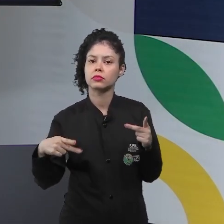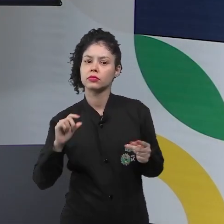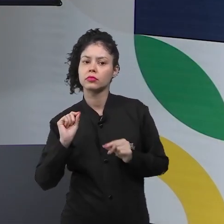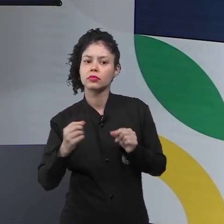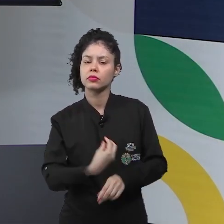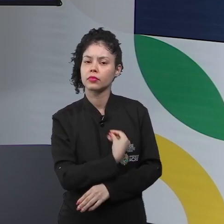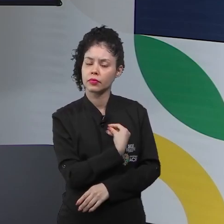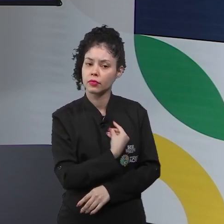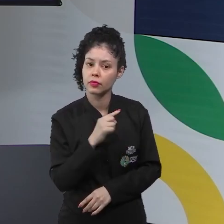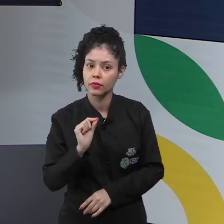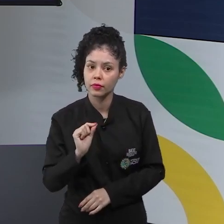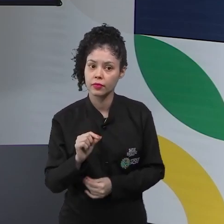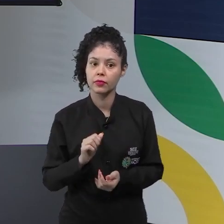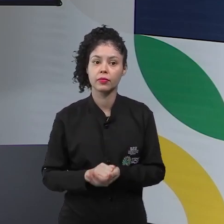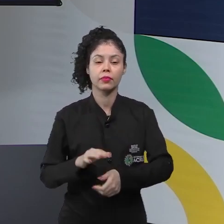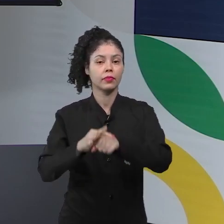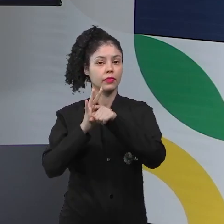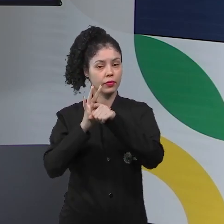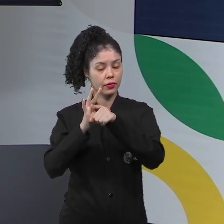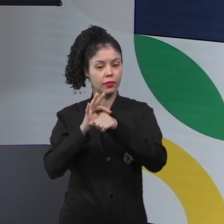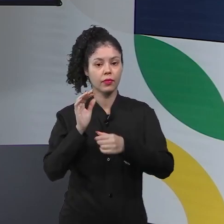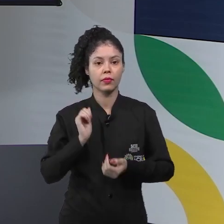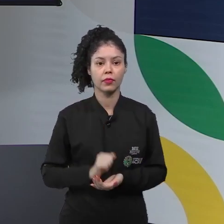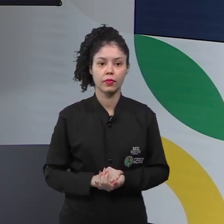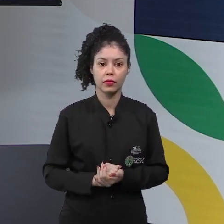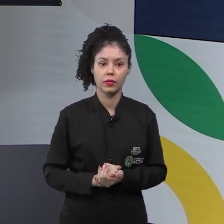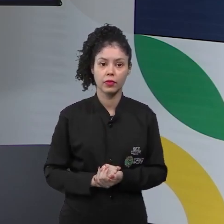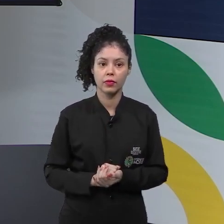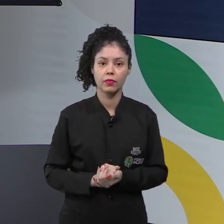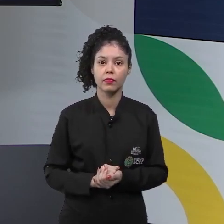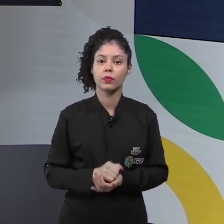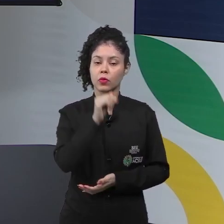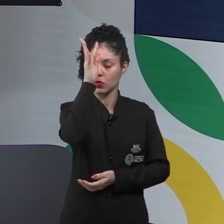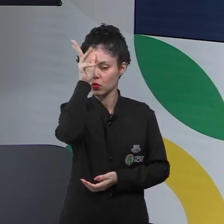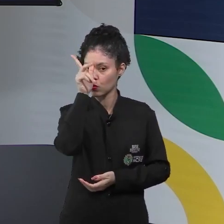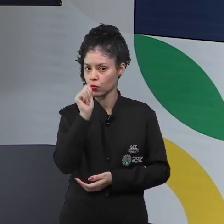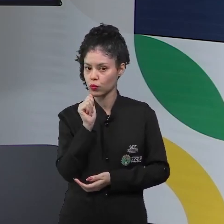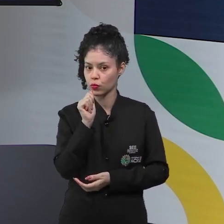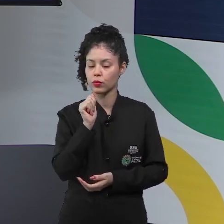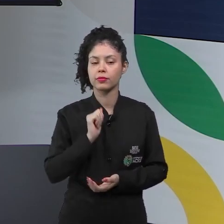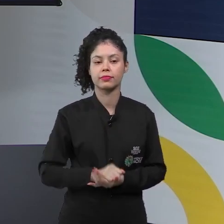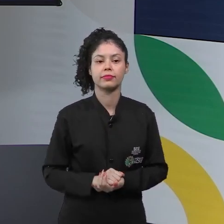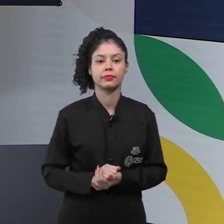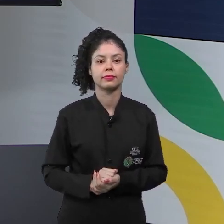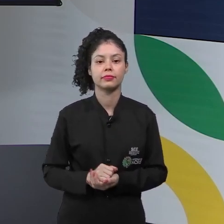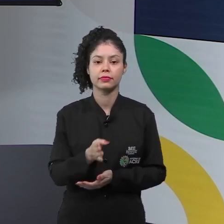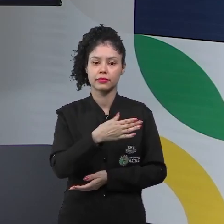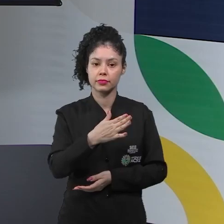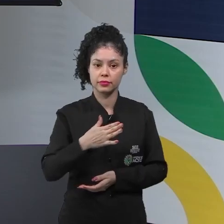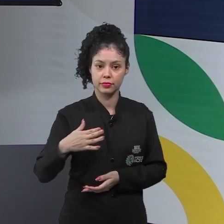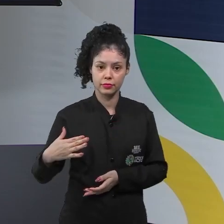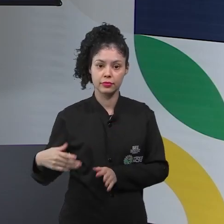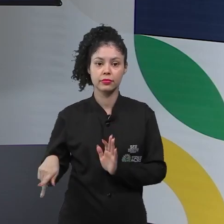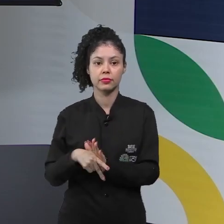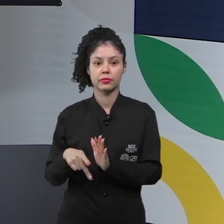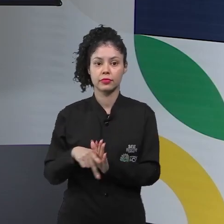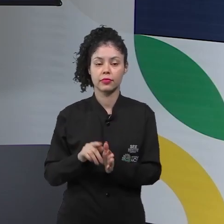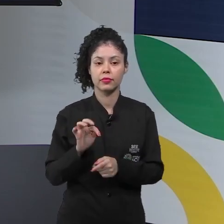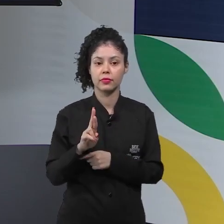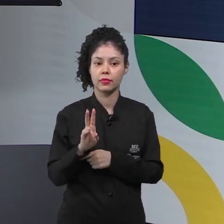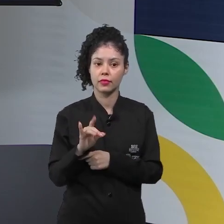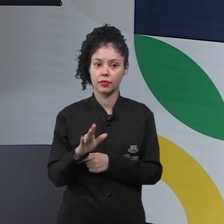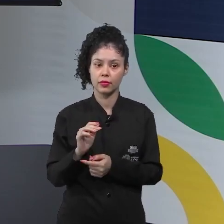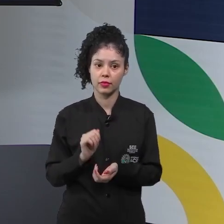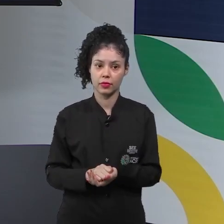está presente ali na carne, ela está presente ali no frango, nos peixes e também nos derivados